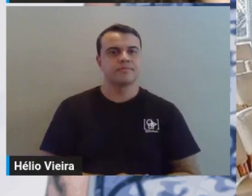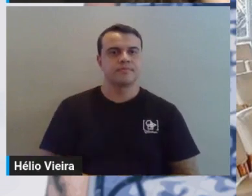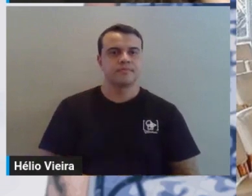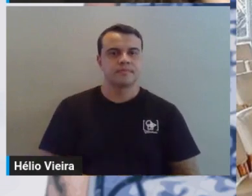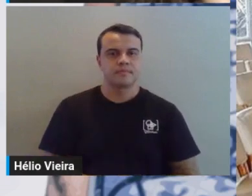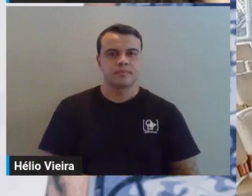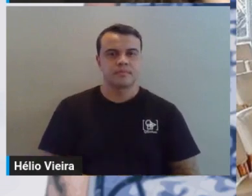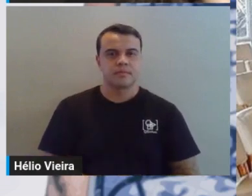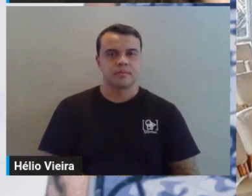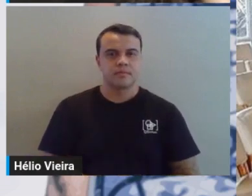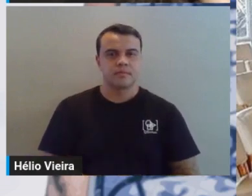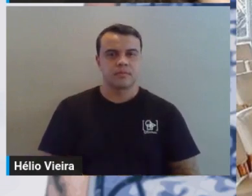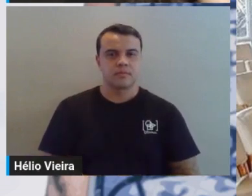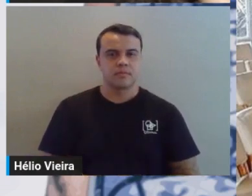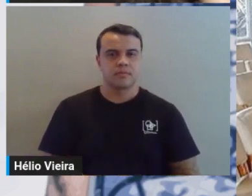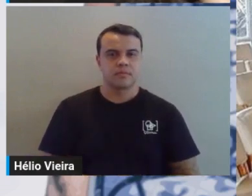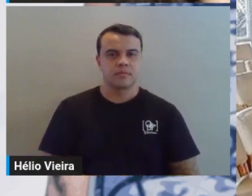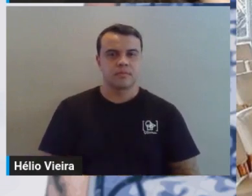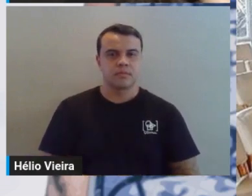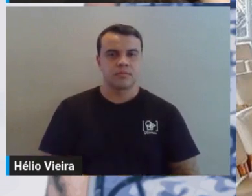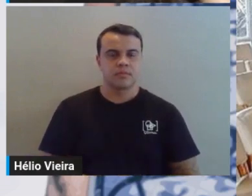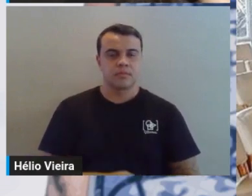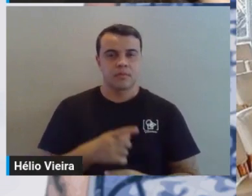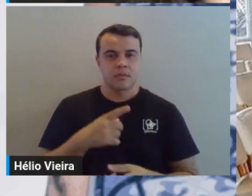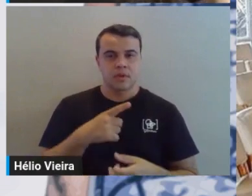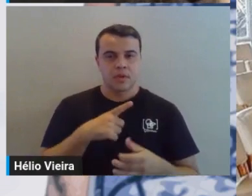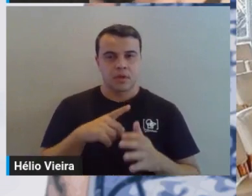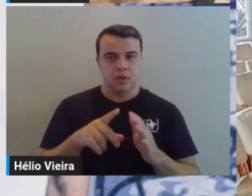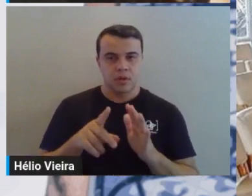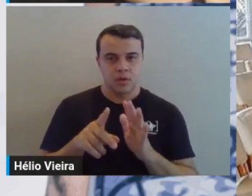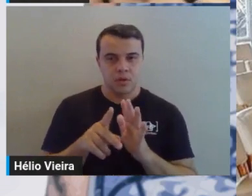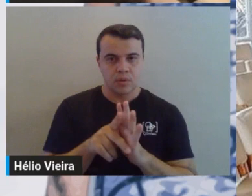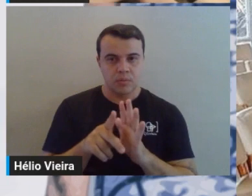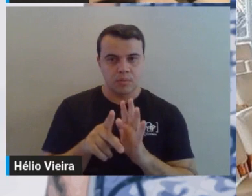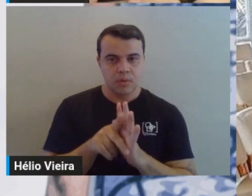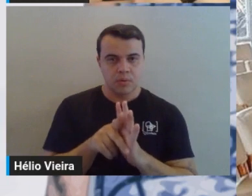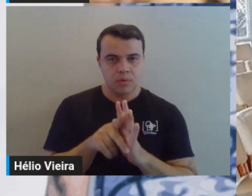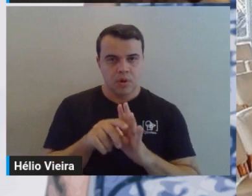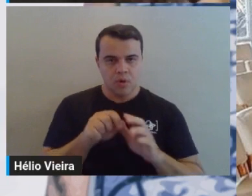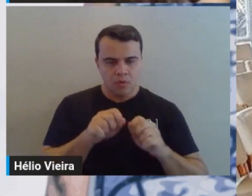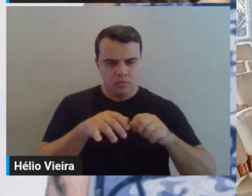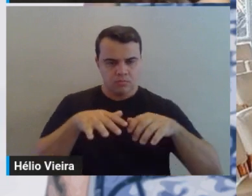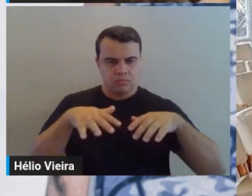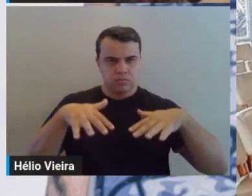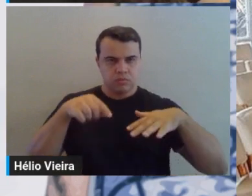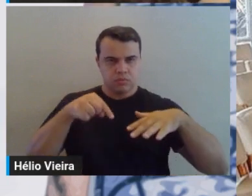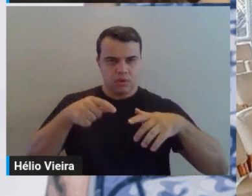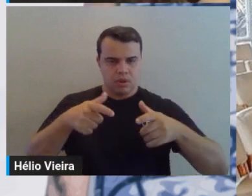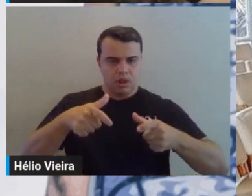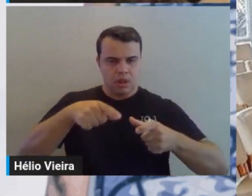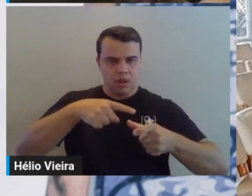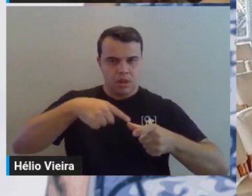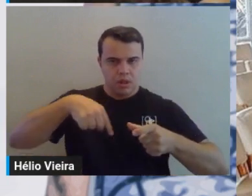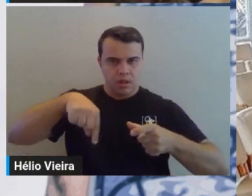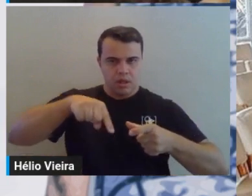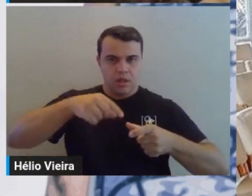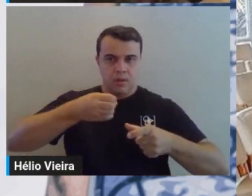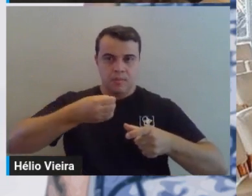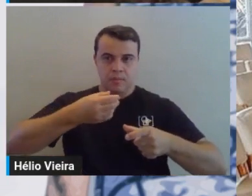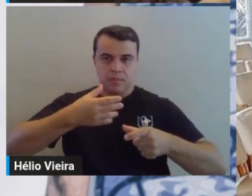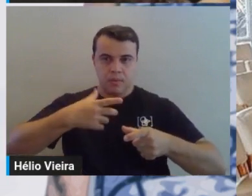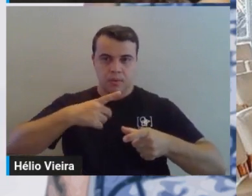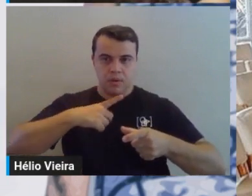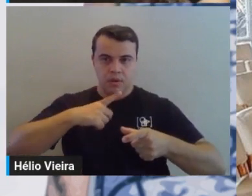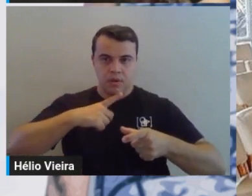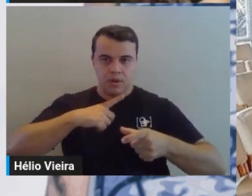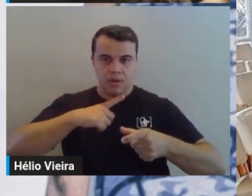ele tem nessa parte oval no centro, é uma parte onde tem uma acústica muito interessante, uma boa acústica. Então, as